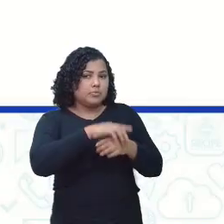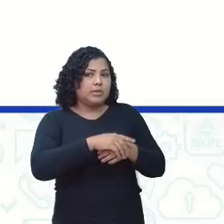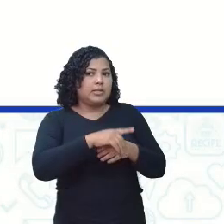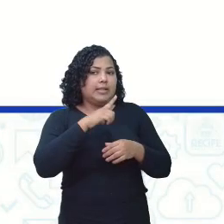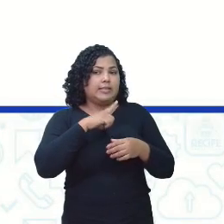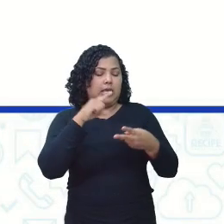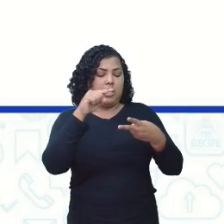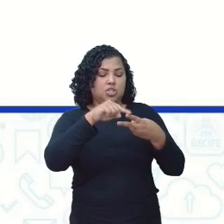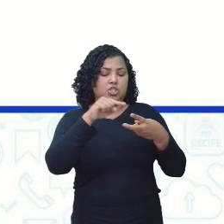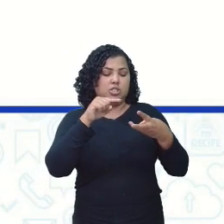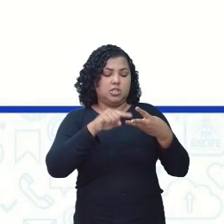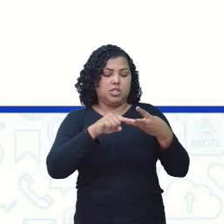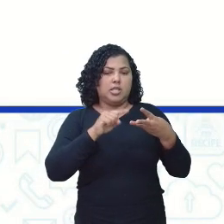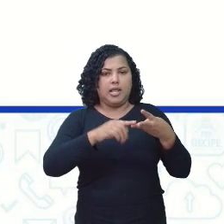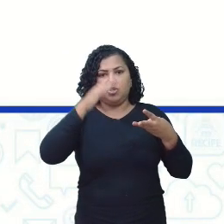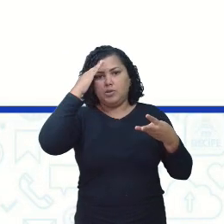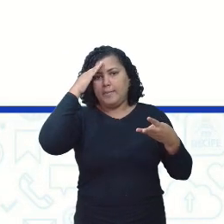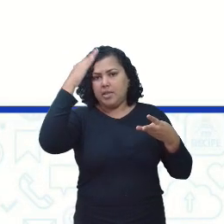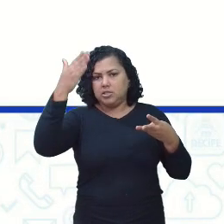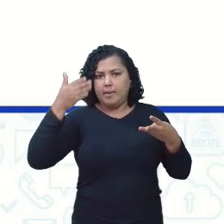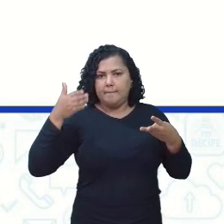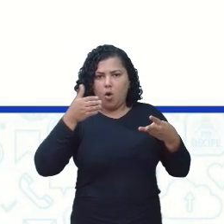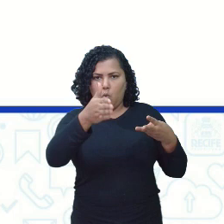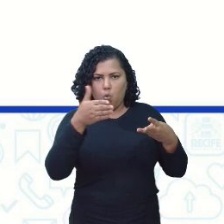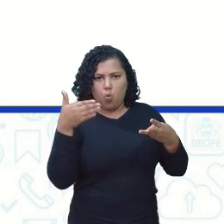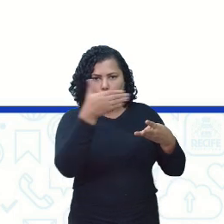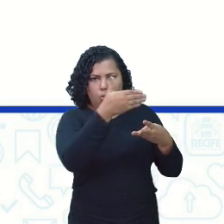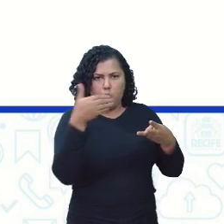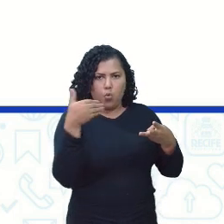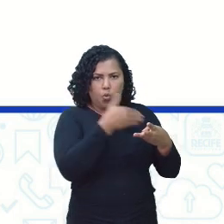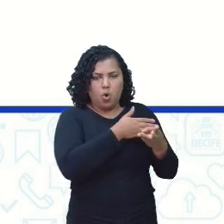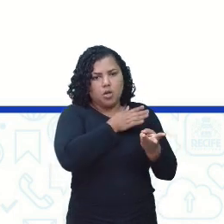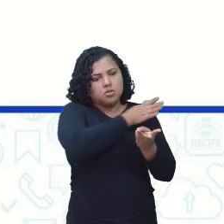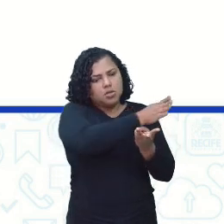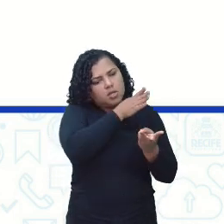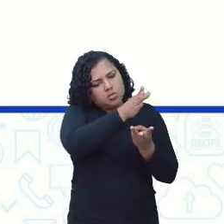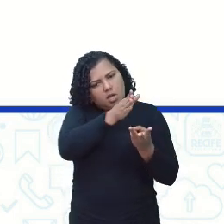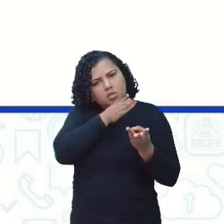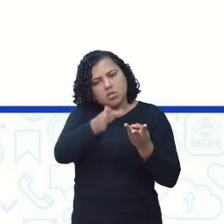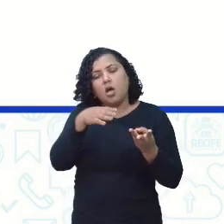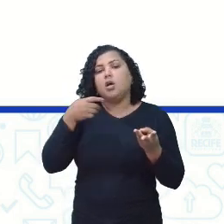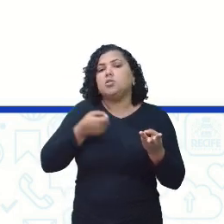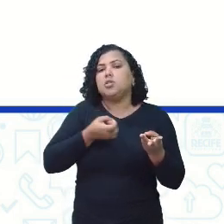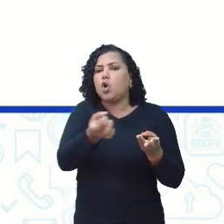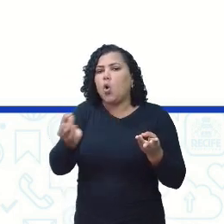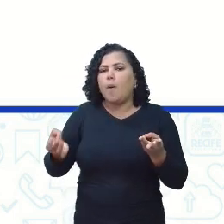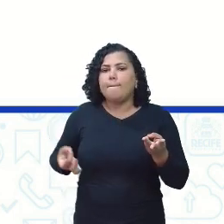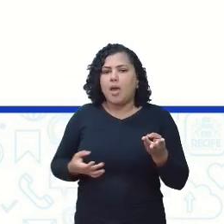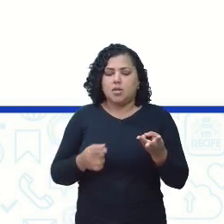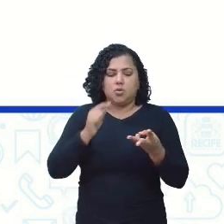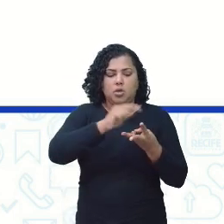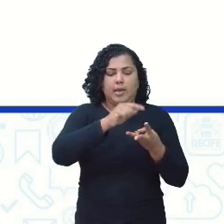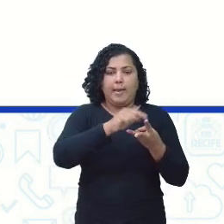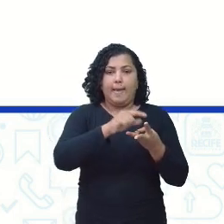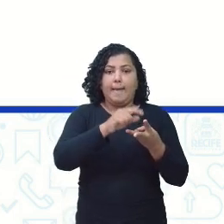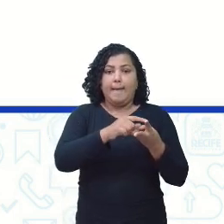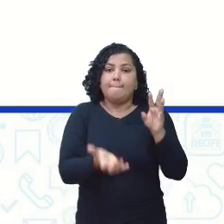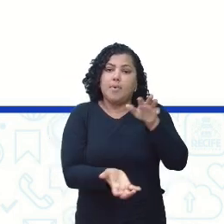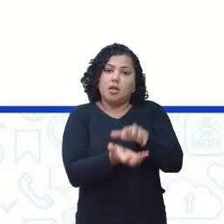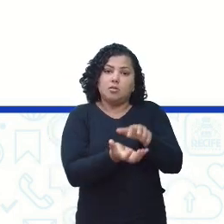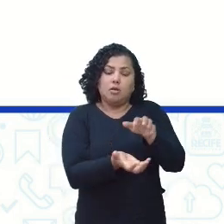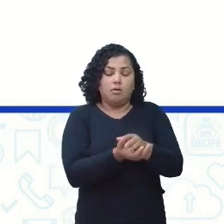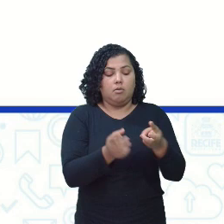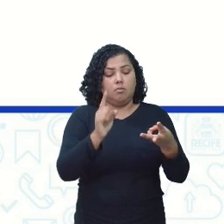3 principais rotas, né, de comércio, né, de escravos vindo aqui para o Brasil eram Pernambuco, Bahia e o Sudeste.